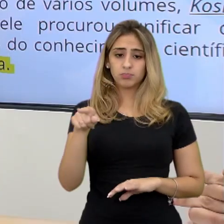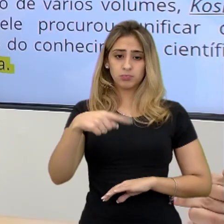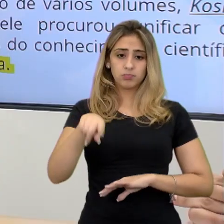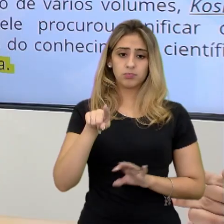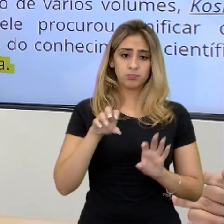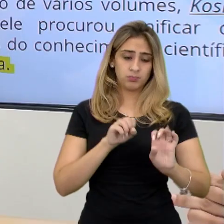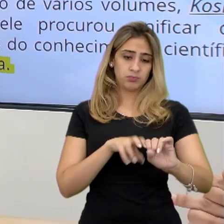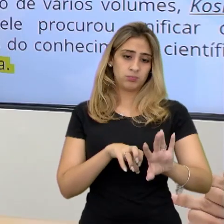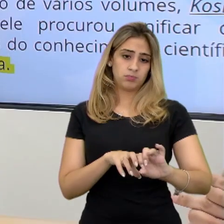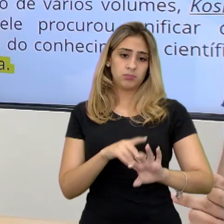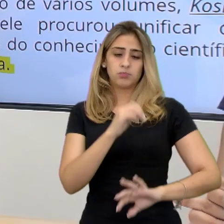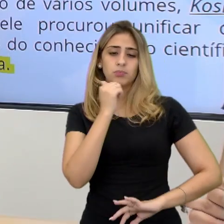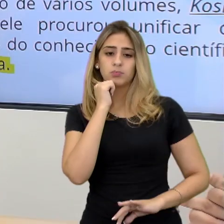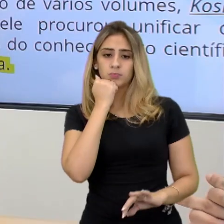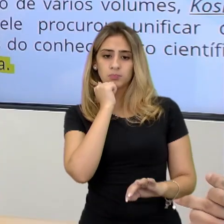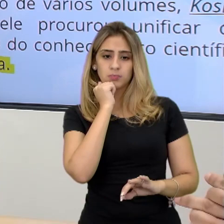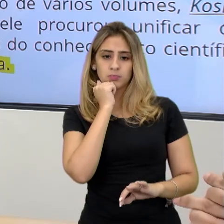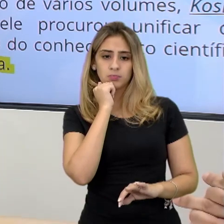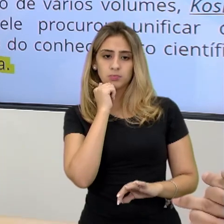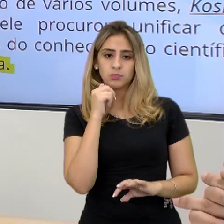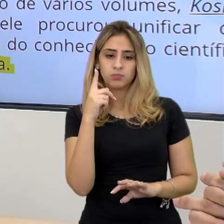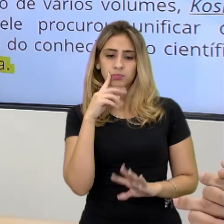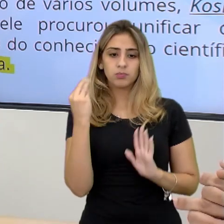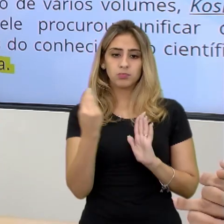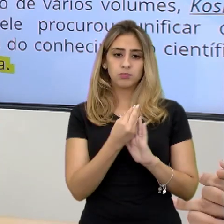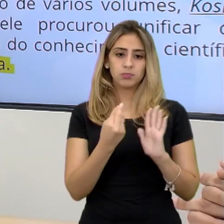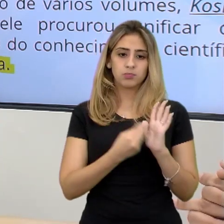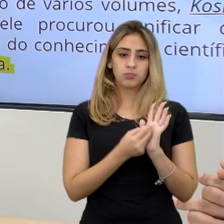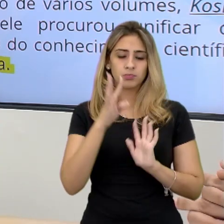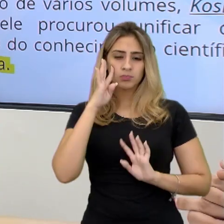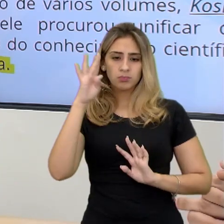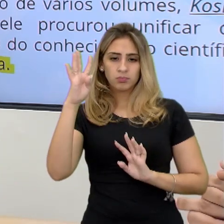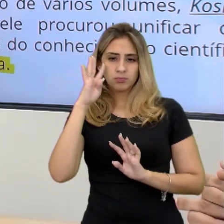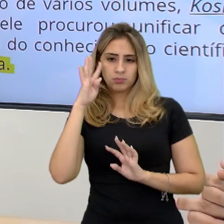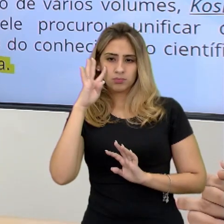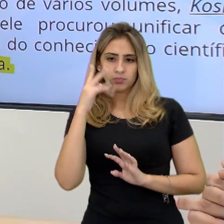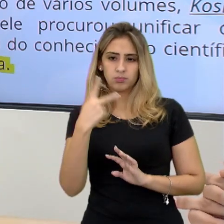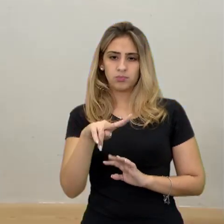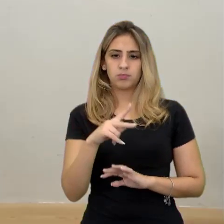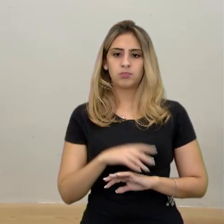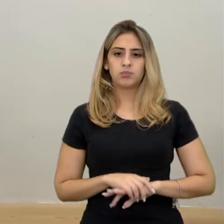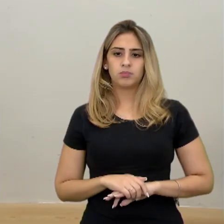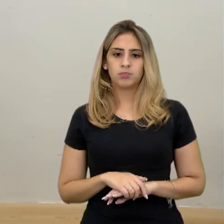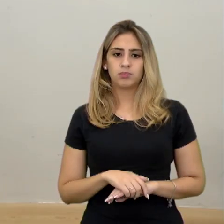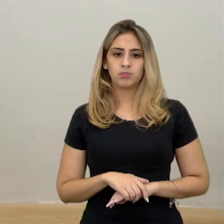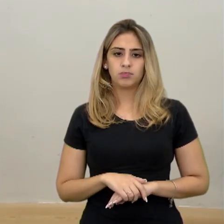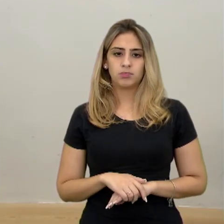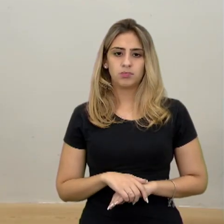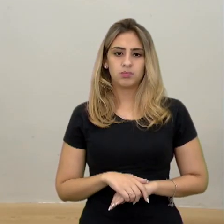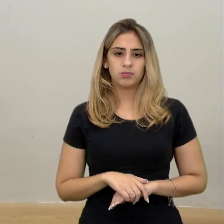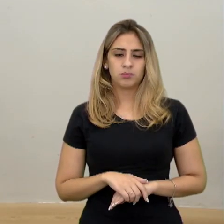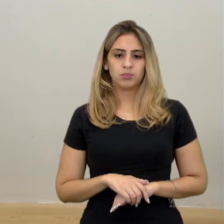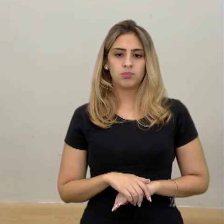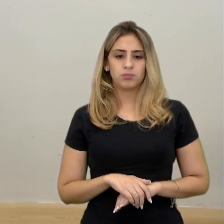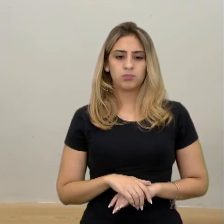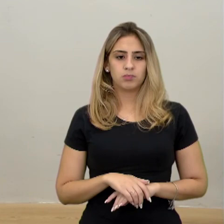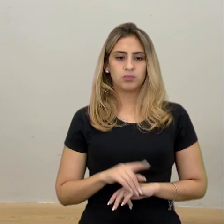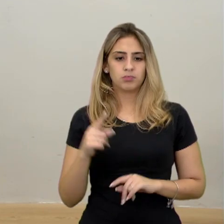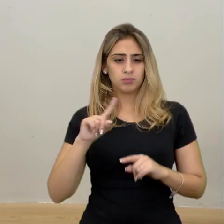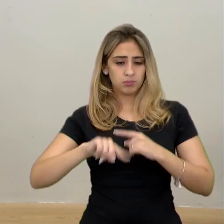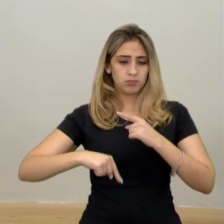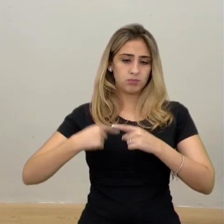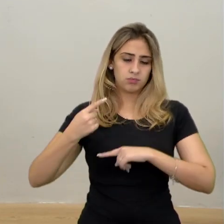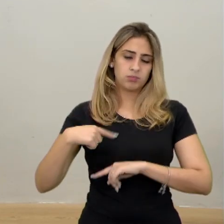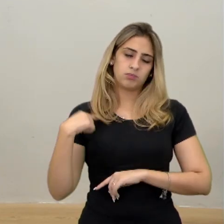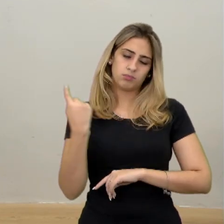vai ensinar o método científico aplicando na teoria de Hatzel. Isso, a gente vai ver na teoria de Hatzel, mas